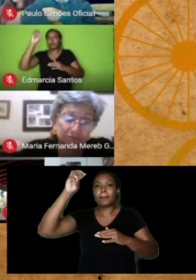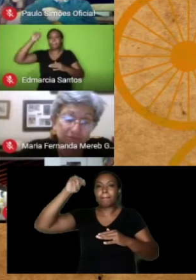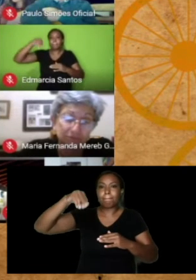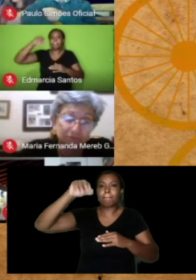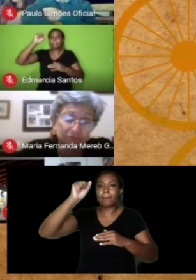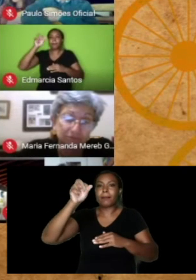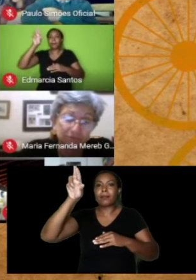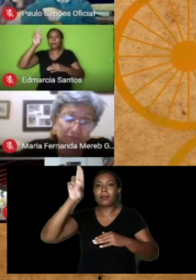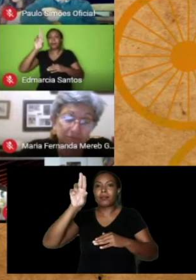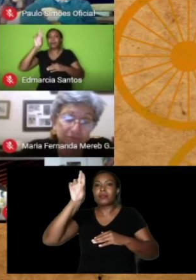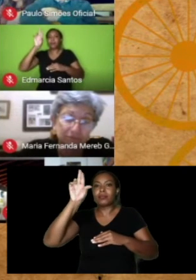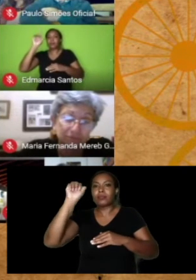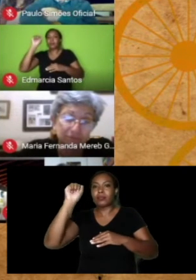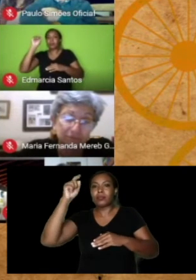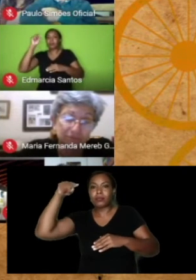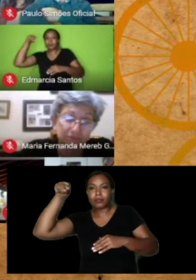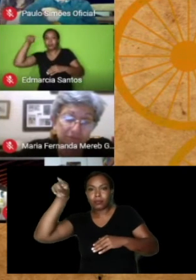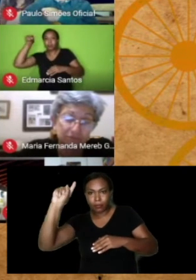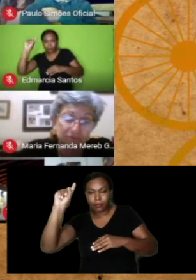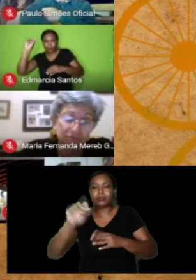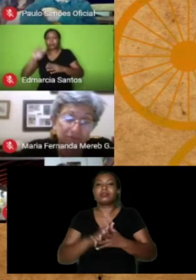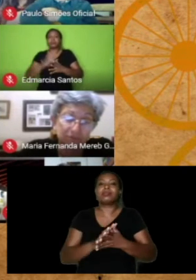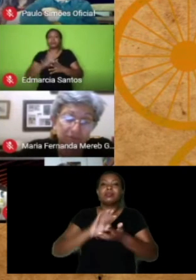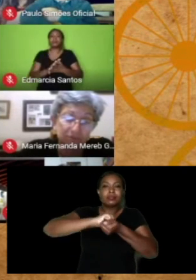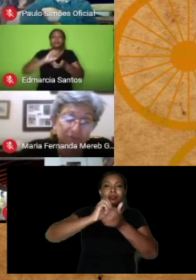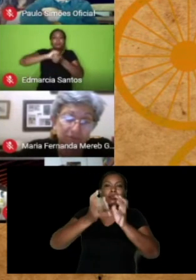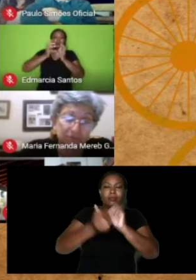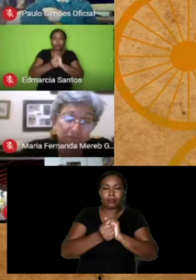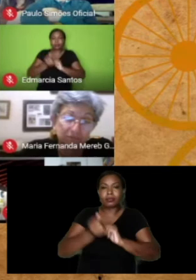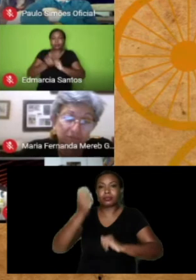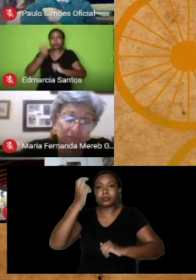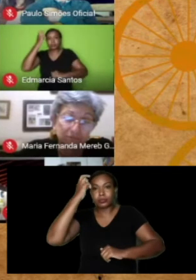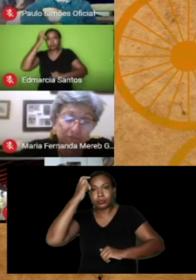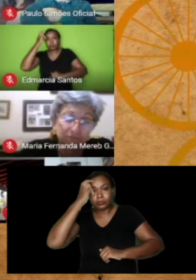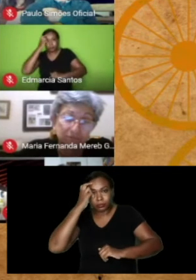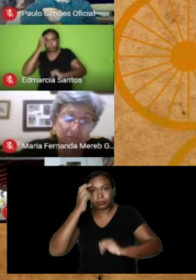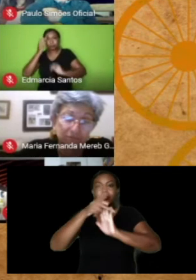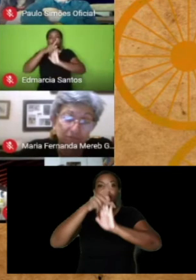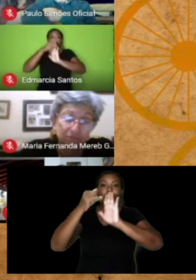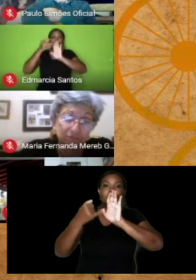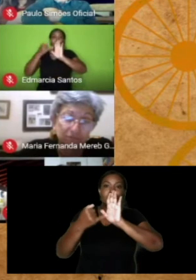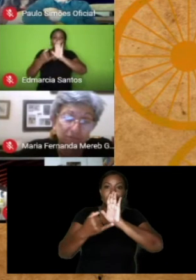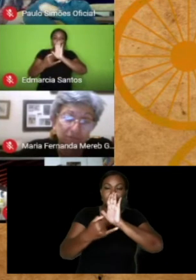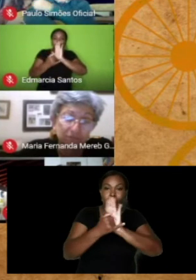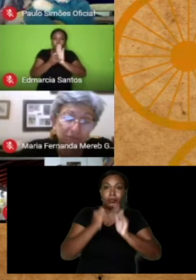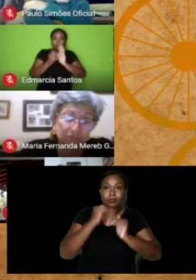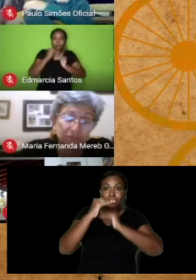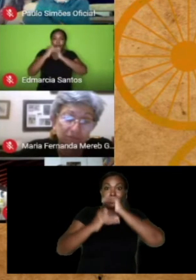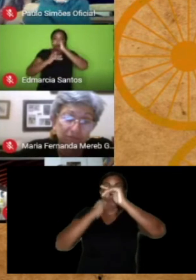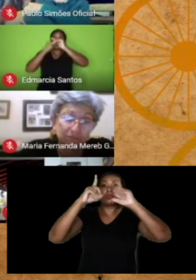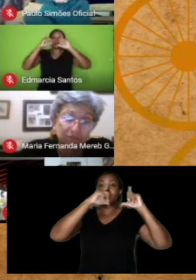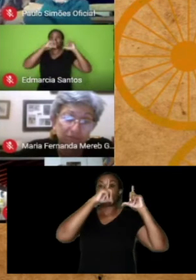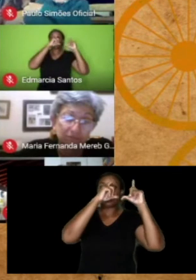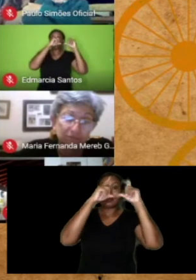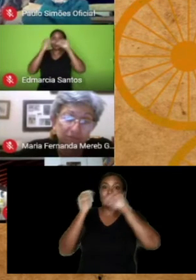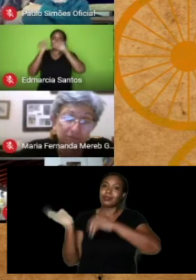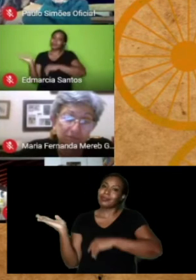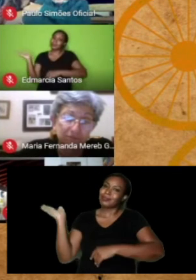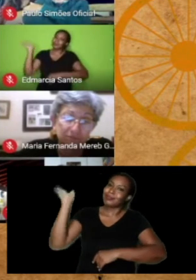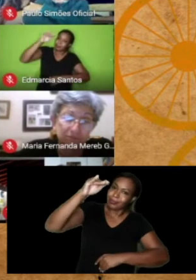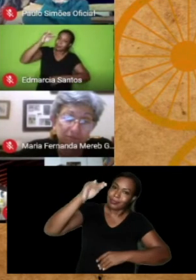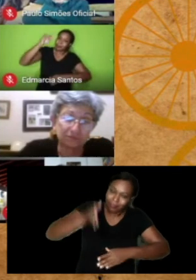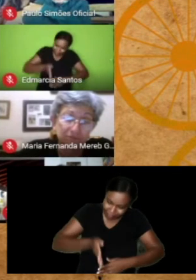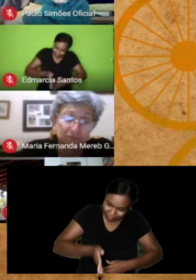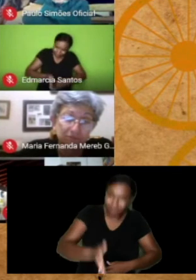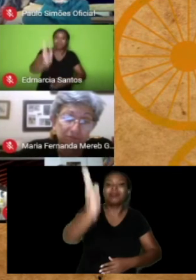Cultura com apoio e curadoria. O projeto desenvolveu a exposição fotográfica Vamos Embora, Vamos em